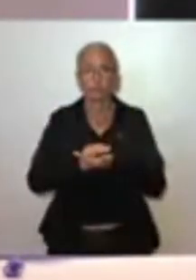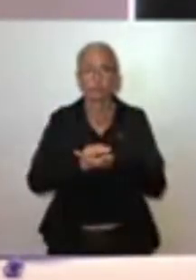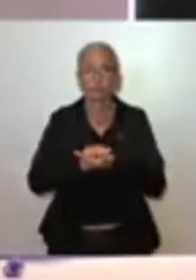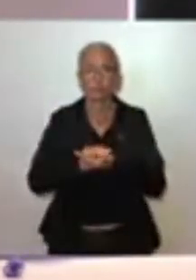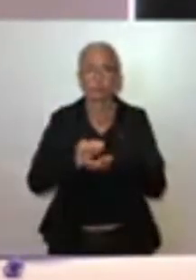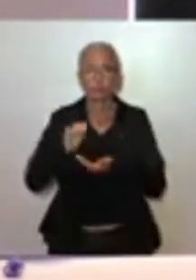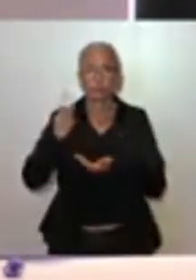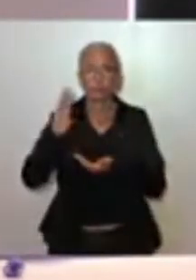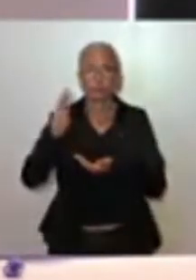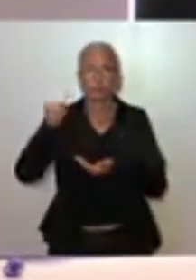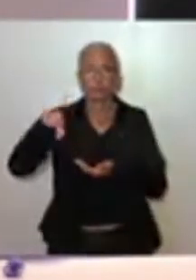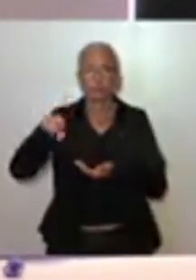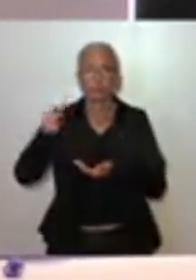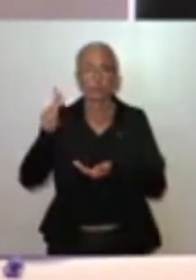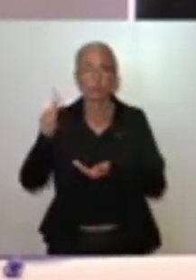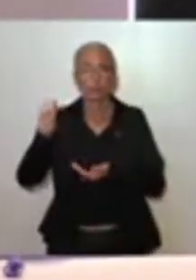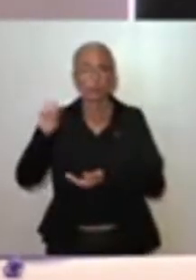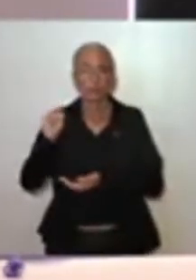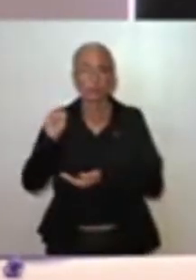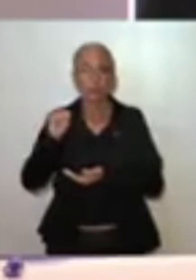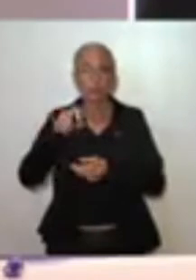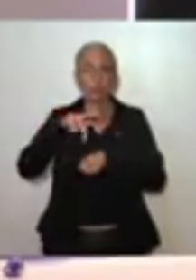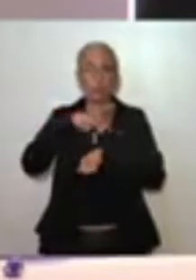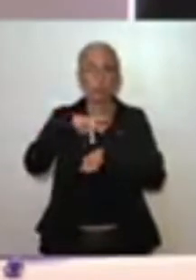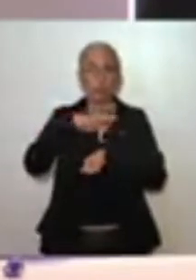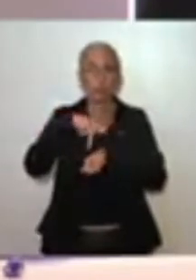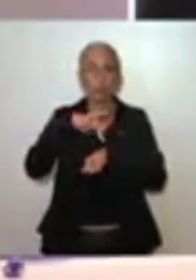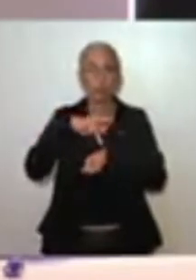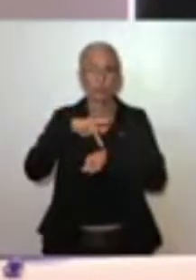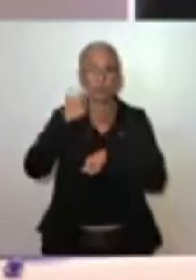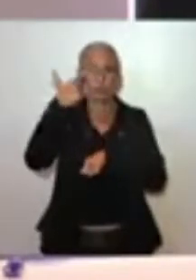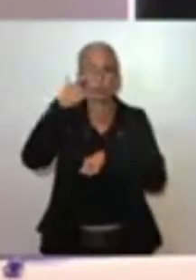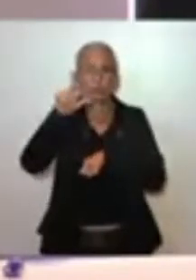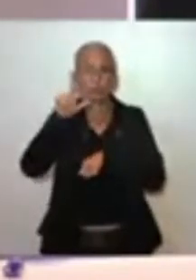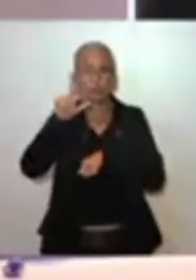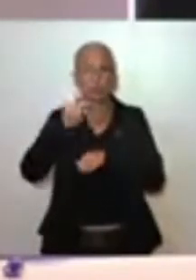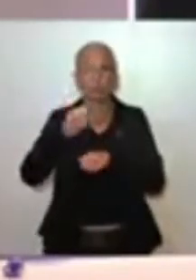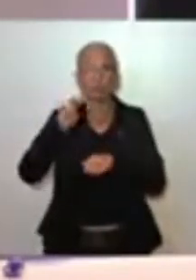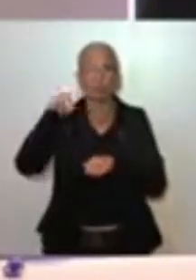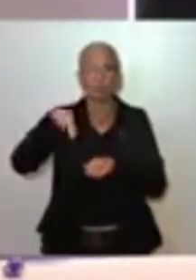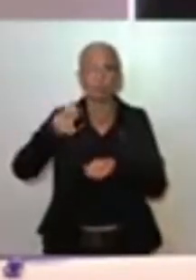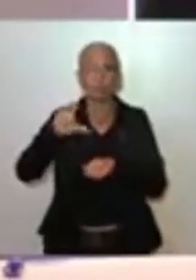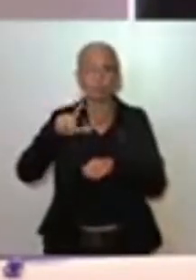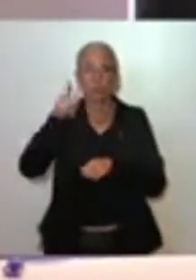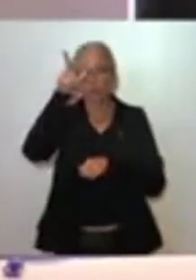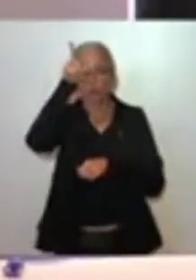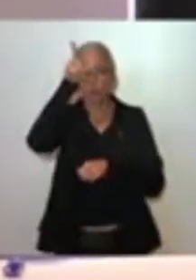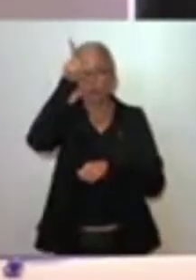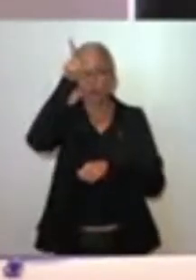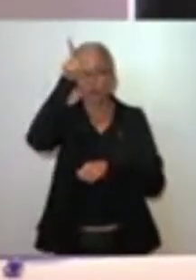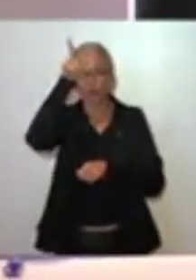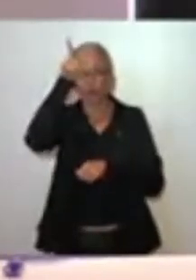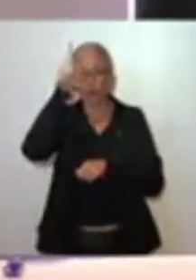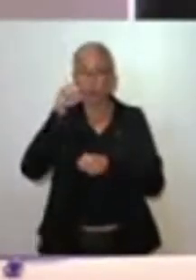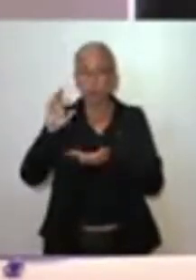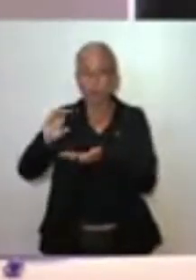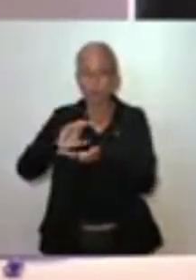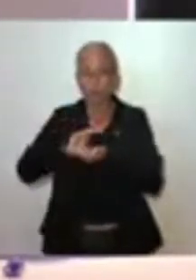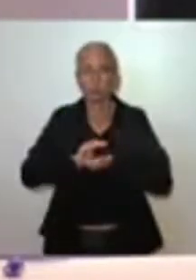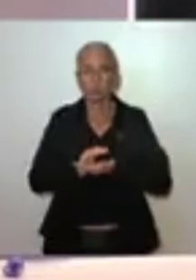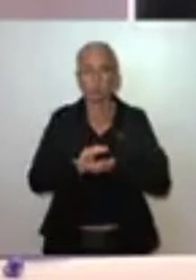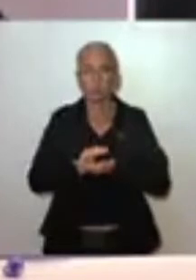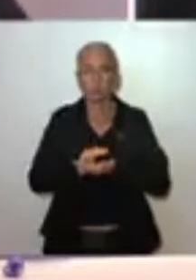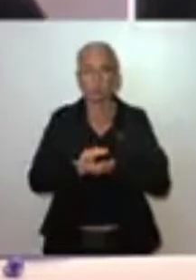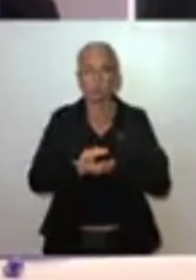BNDS e empate aportado por países estrangeiros como a Noruega e Alemanha destinado o